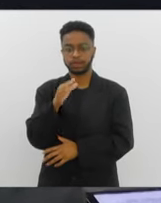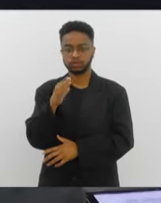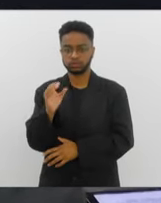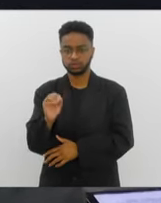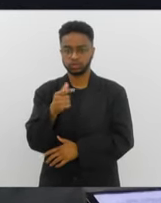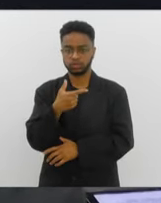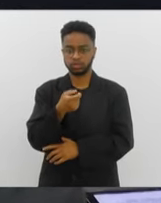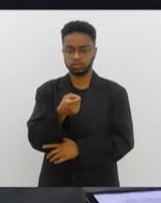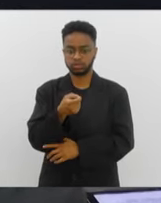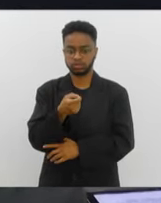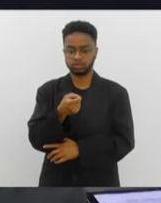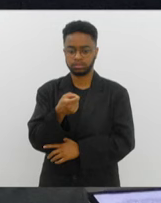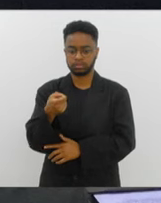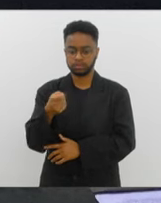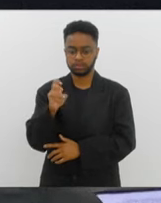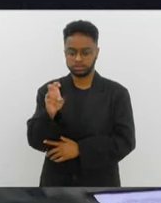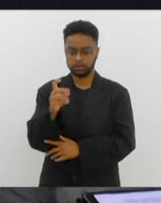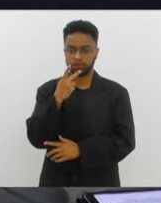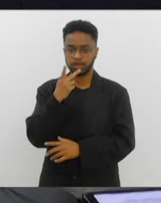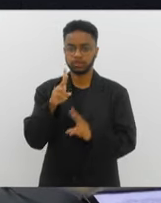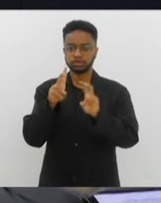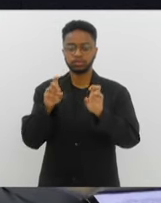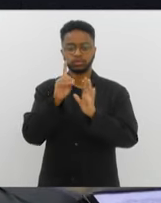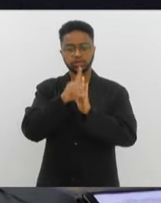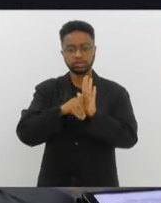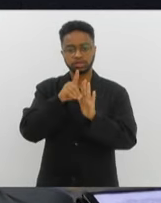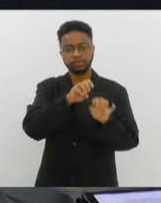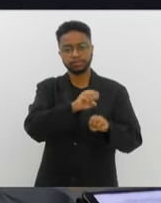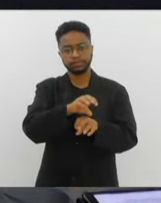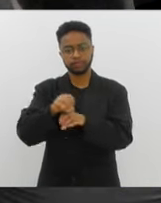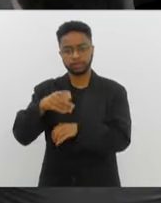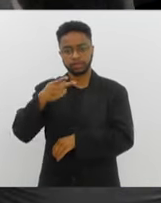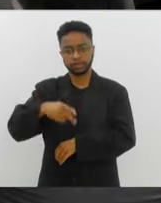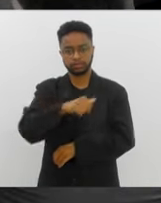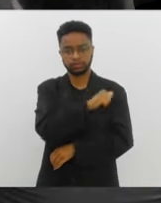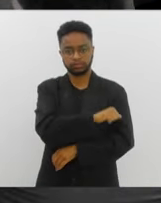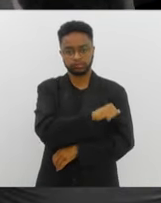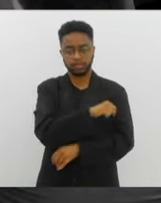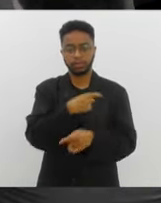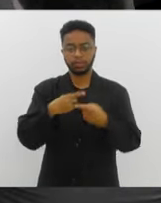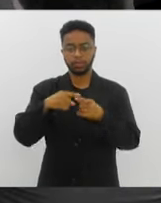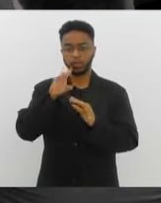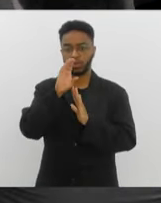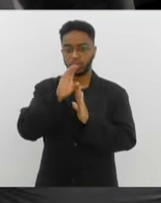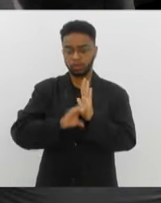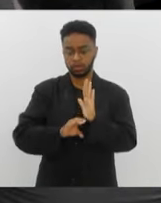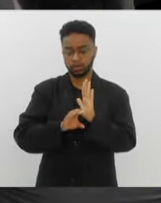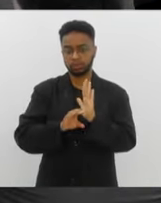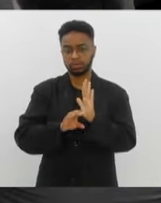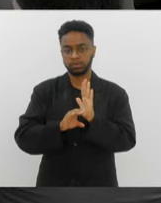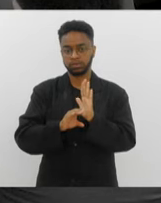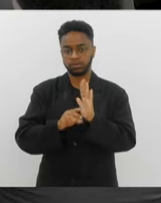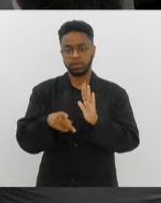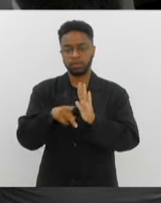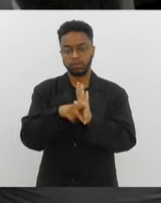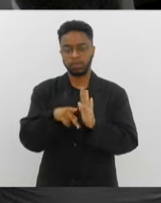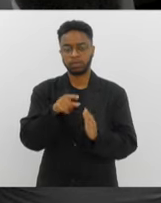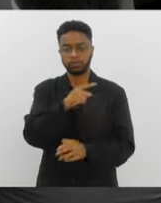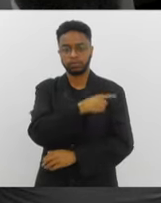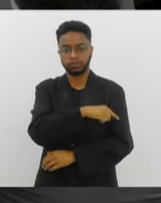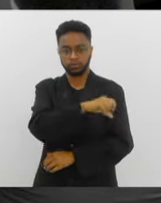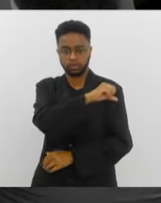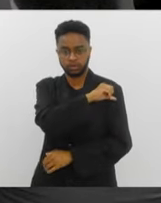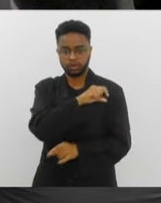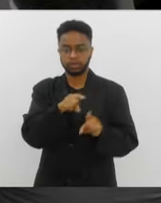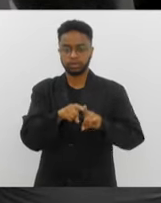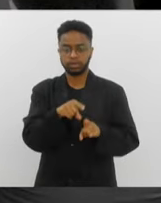das diretrizes para a organização do sistema de ensino do Estado do Rio de Janeiro. Os currículos do ensino fundamental e